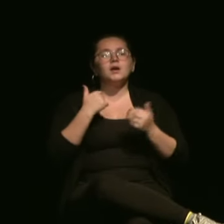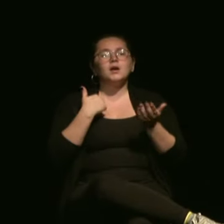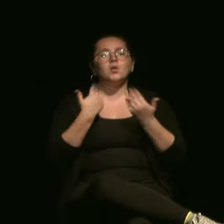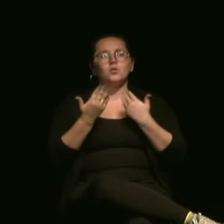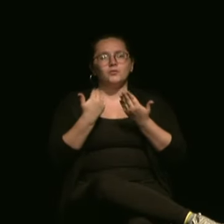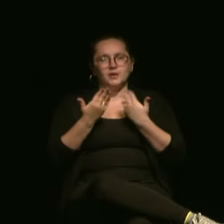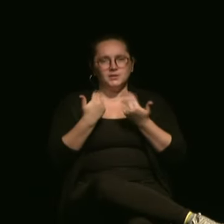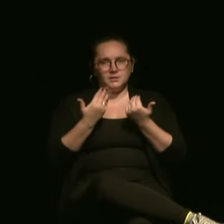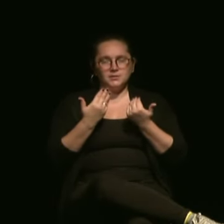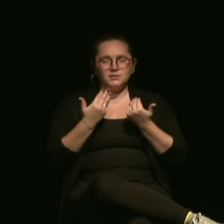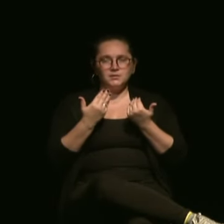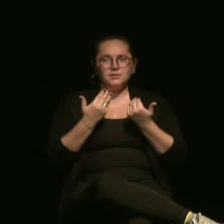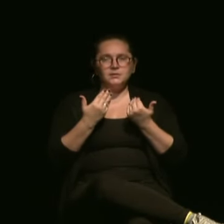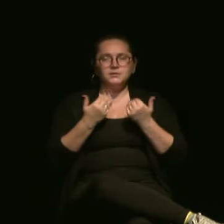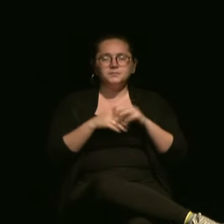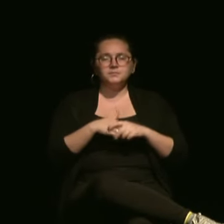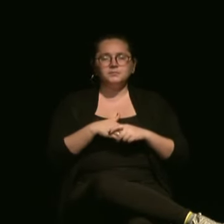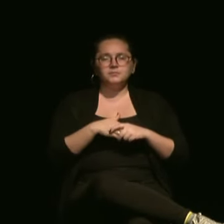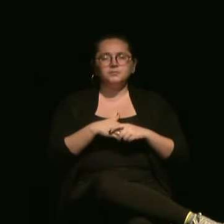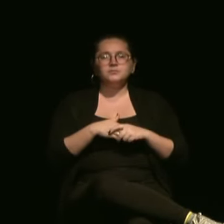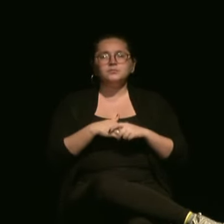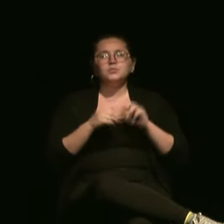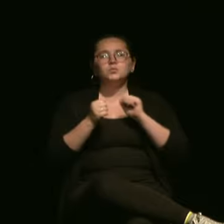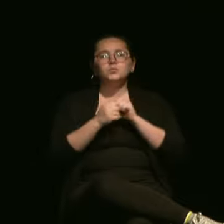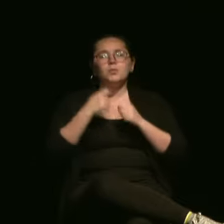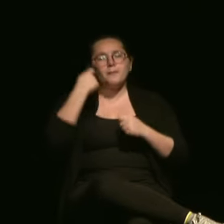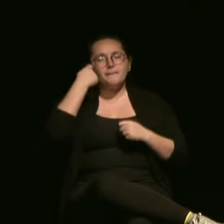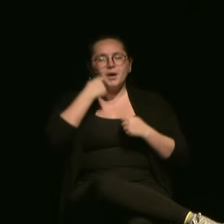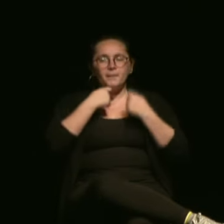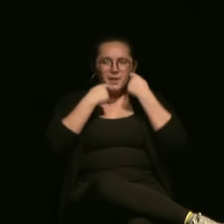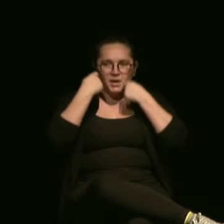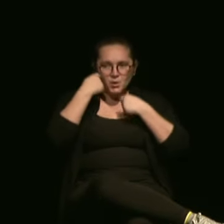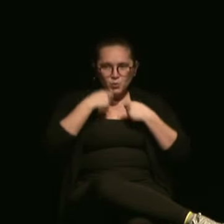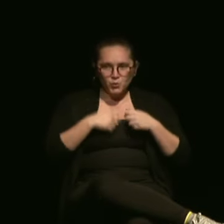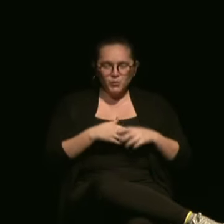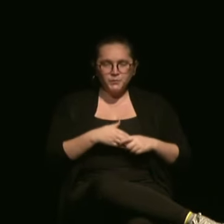Lanzmann com um barbeiro,